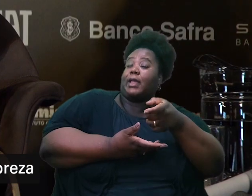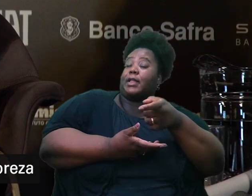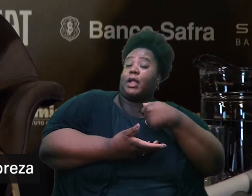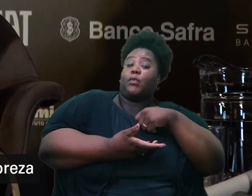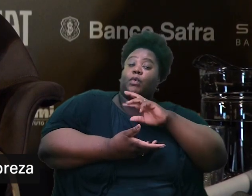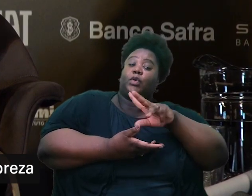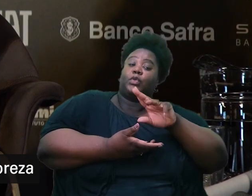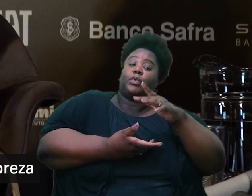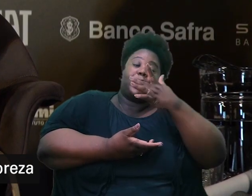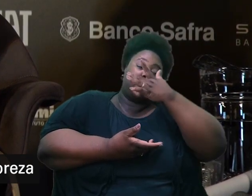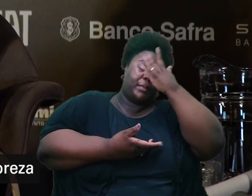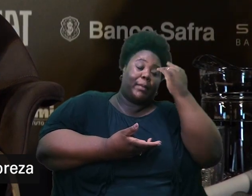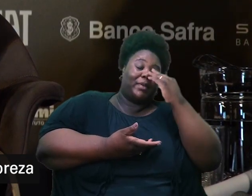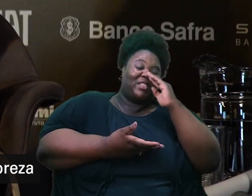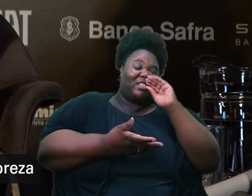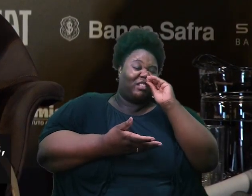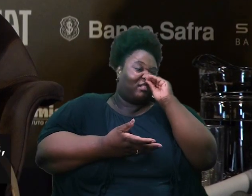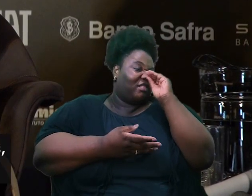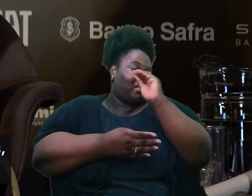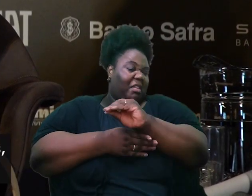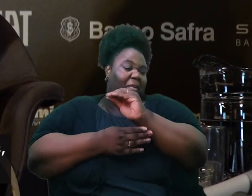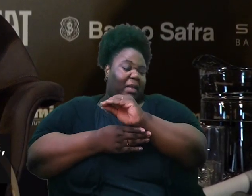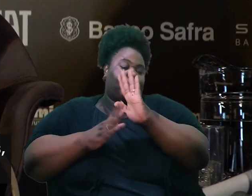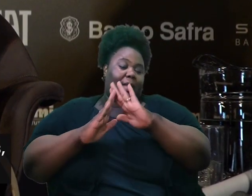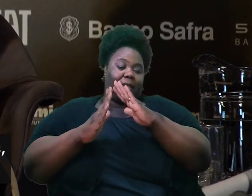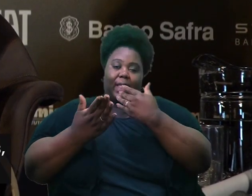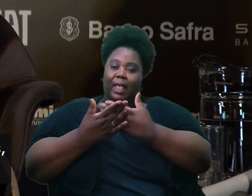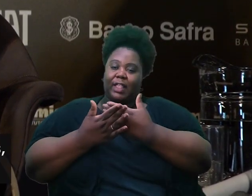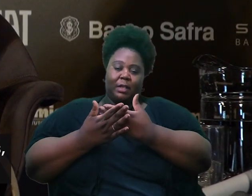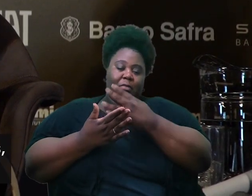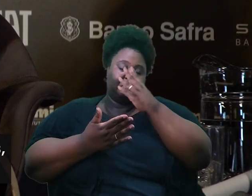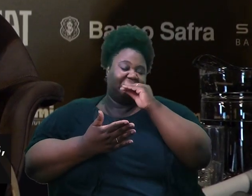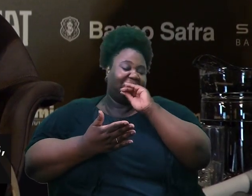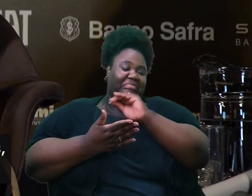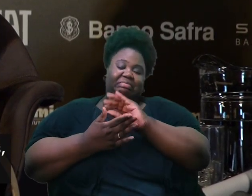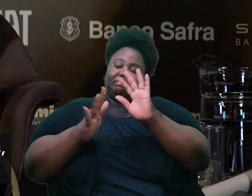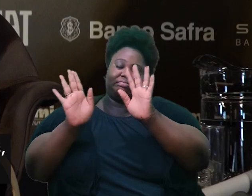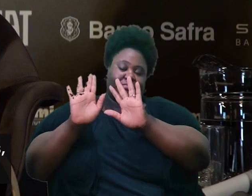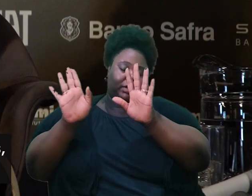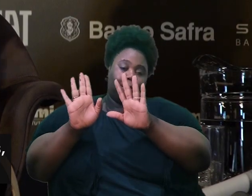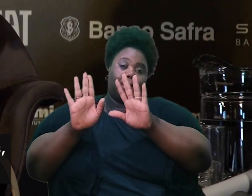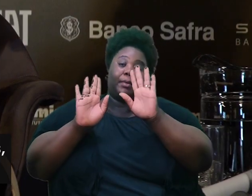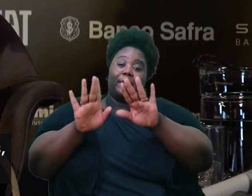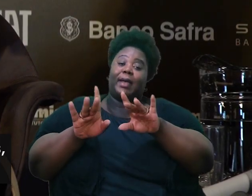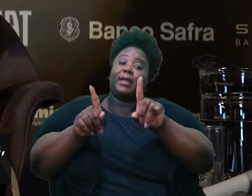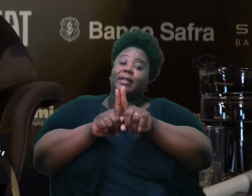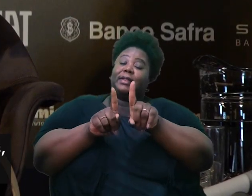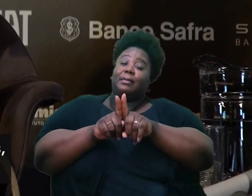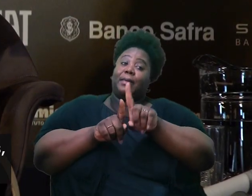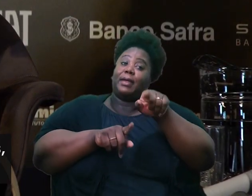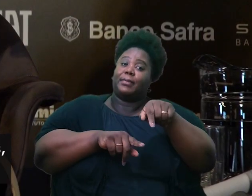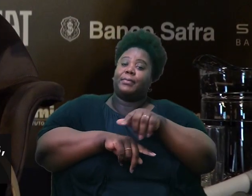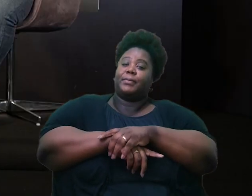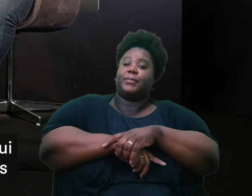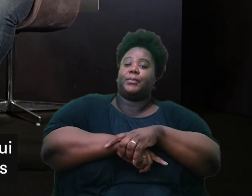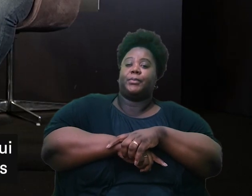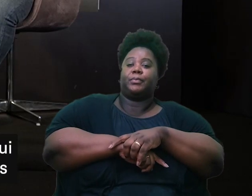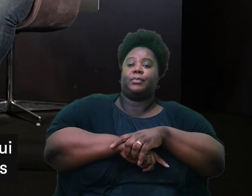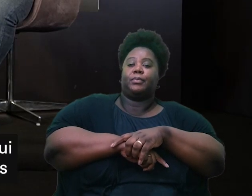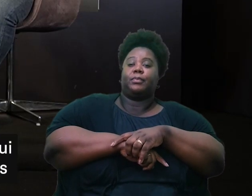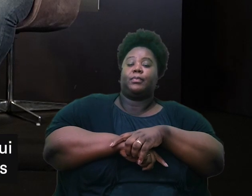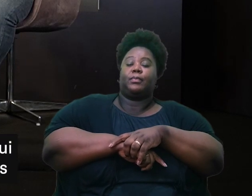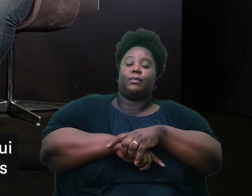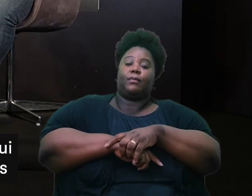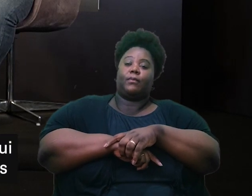sou uma pessoa que menospreza a escola formal, dita formal, mas, pelo contrário, né? Eu sou